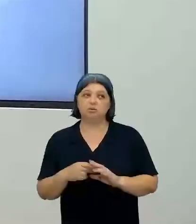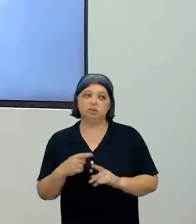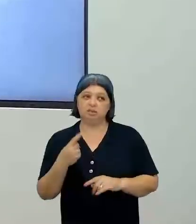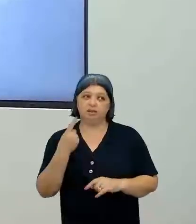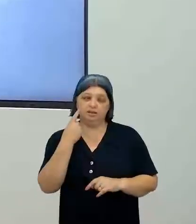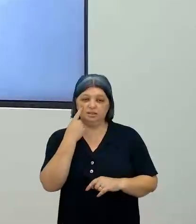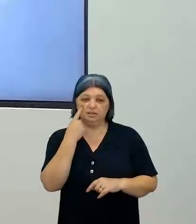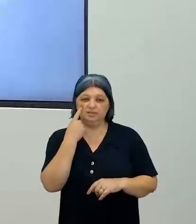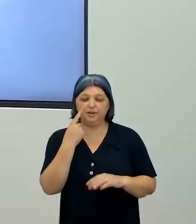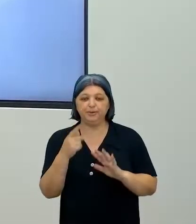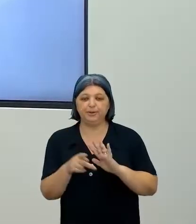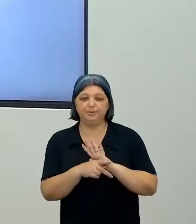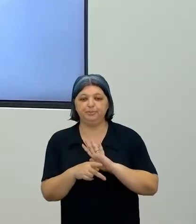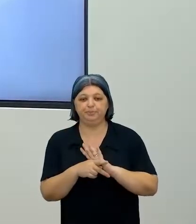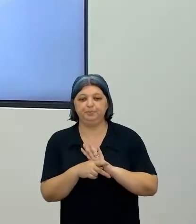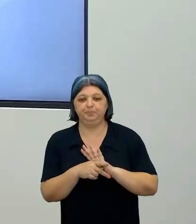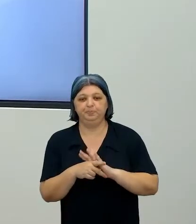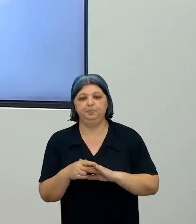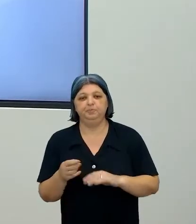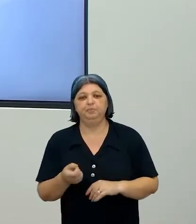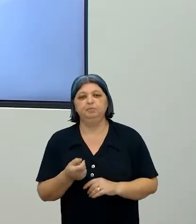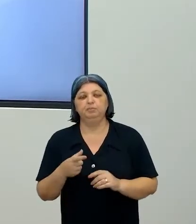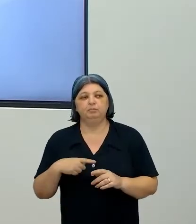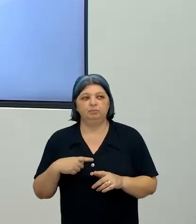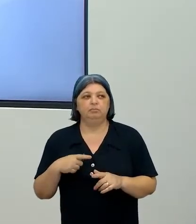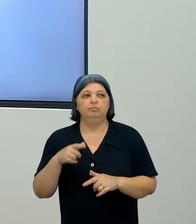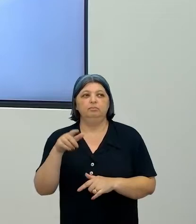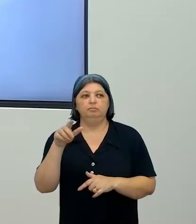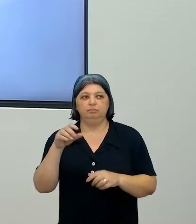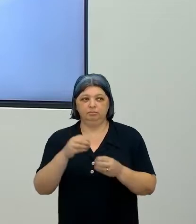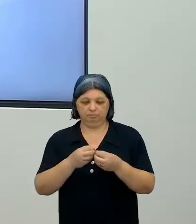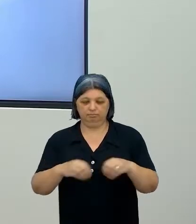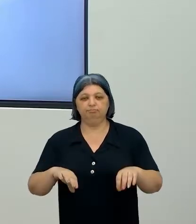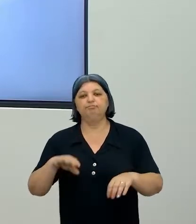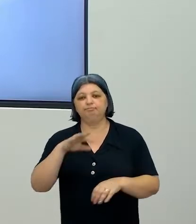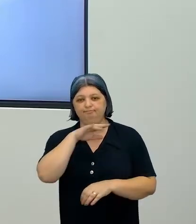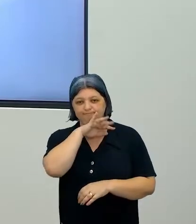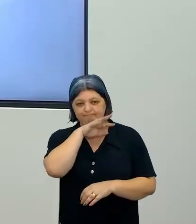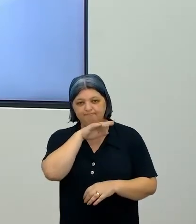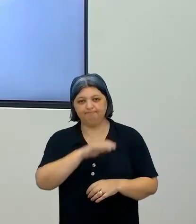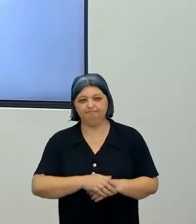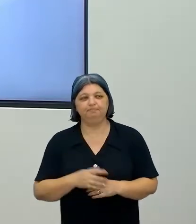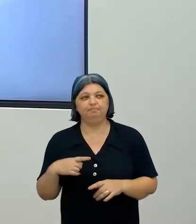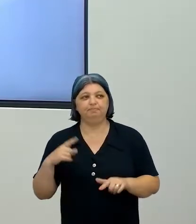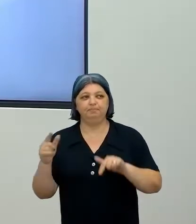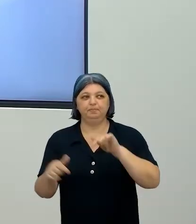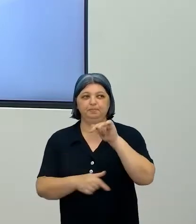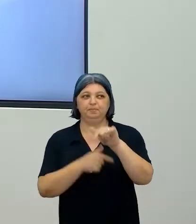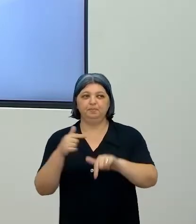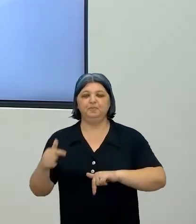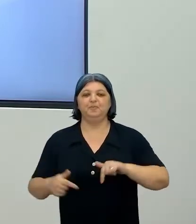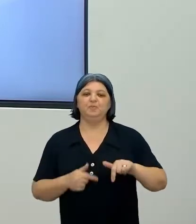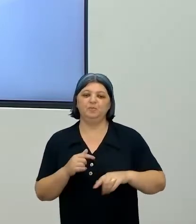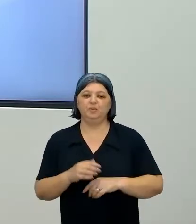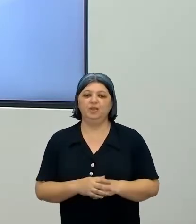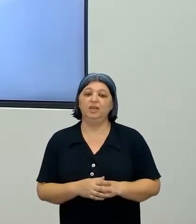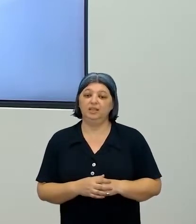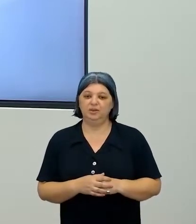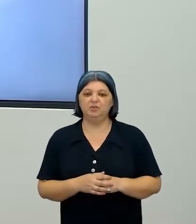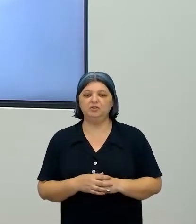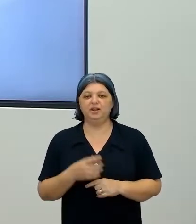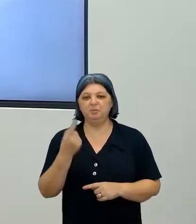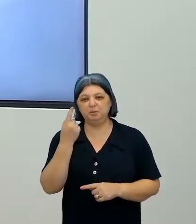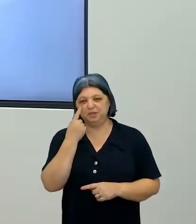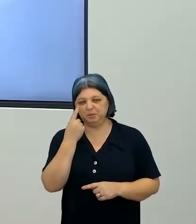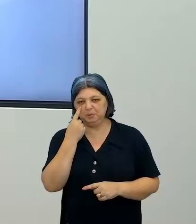trocar tudo, quer dizer, é um investimento muito grande. E também, né, os trabalhadores, eles, com relação ao seu próprio trabalho,